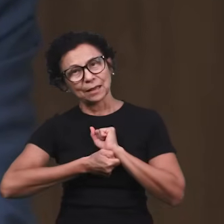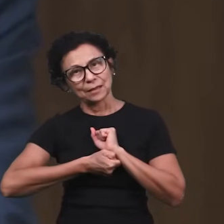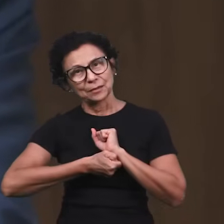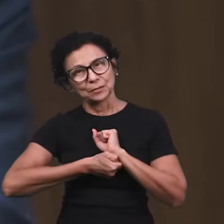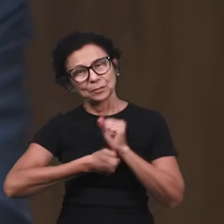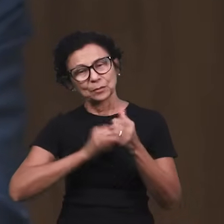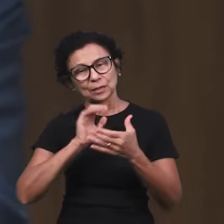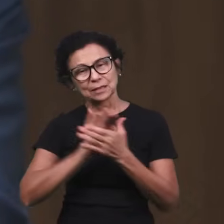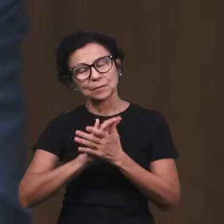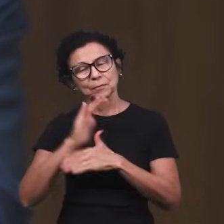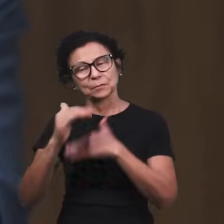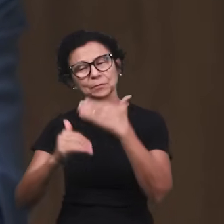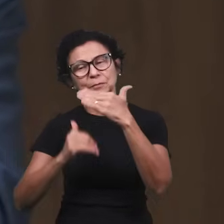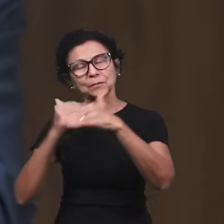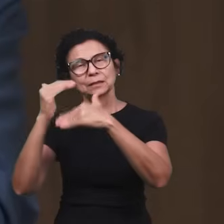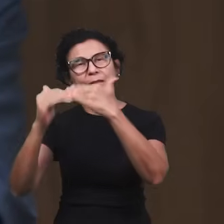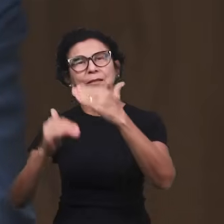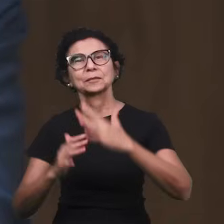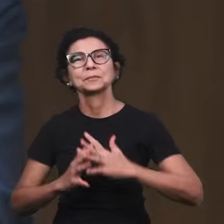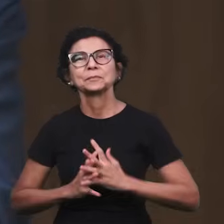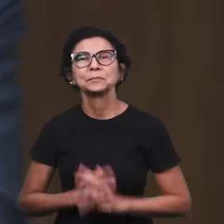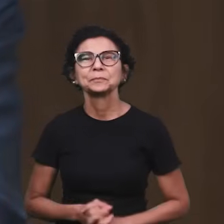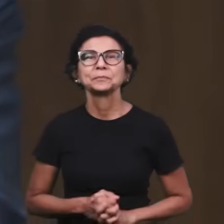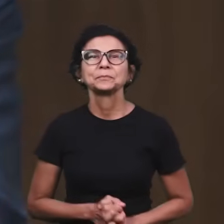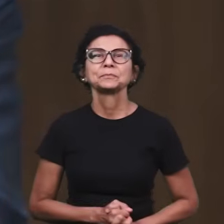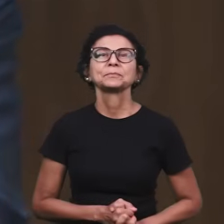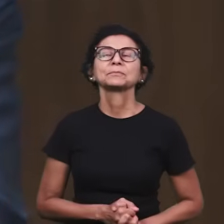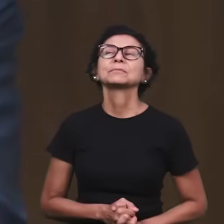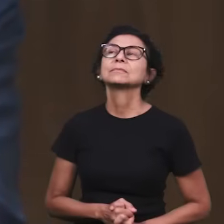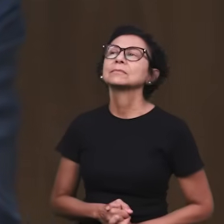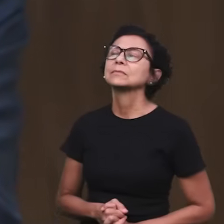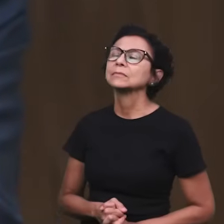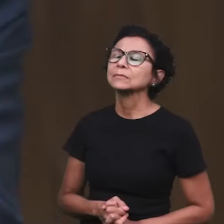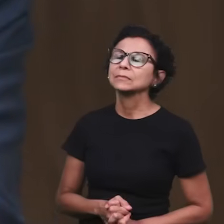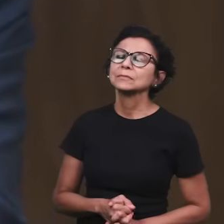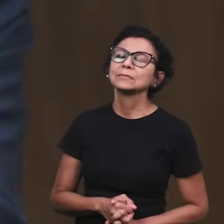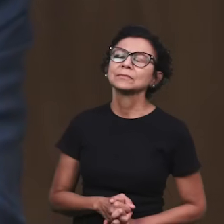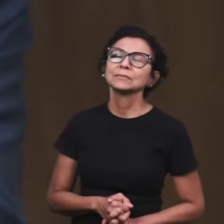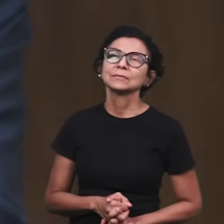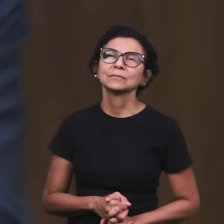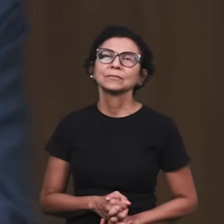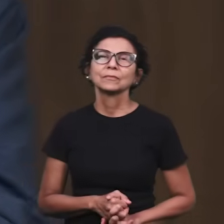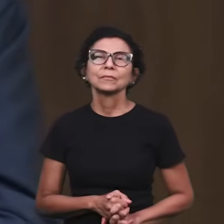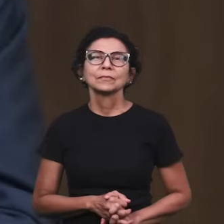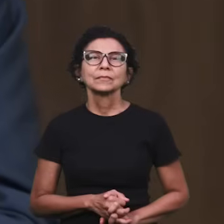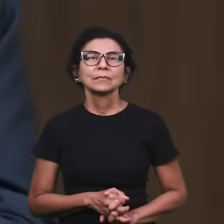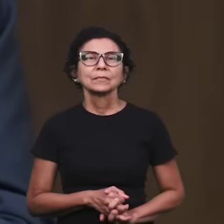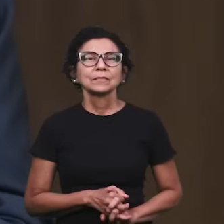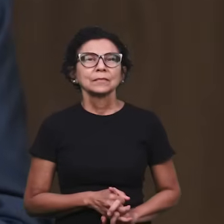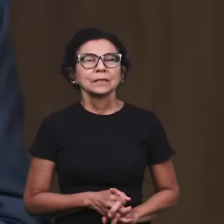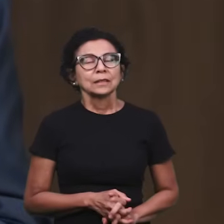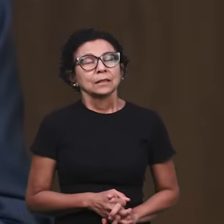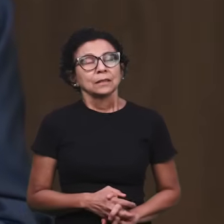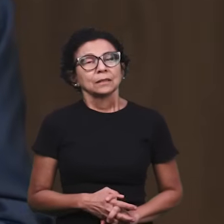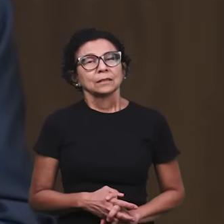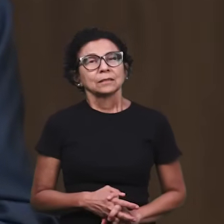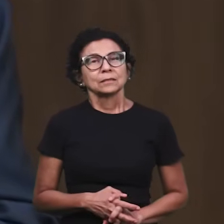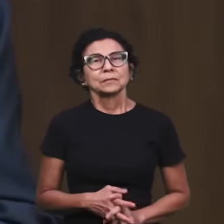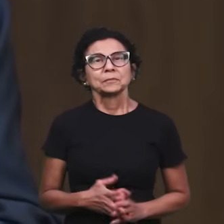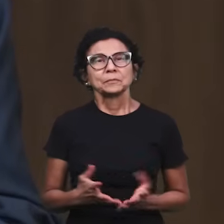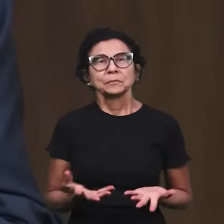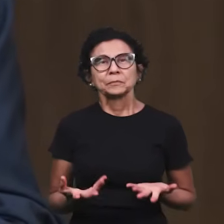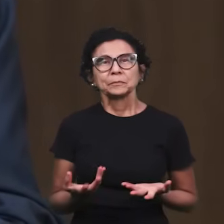casamento. Por que vocês estão juntos tantos anos? O Senhor. É o Senhor. Na parte que Douglas falou do